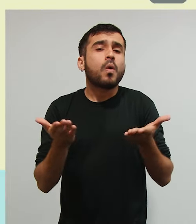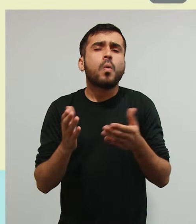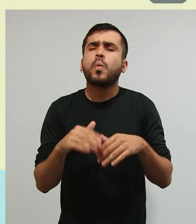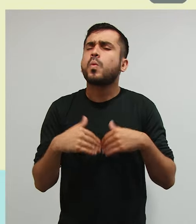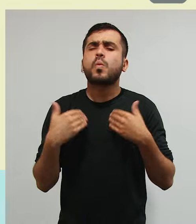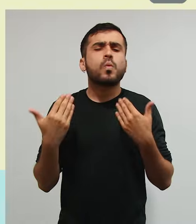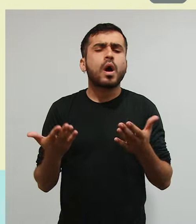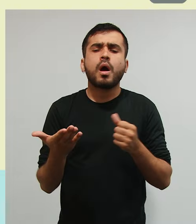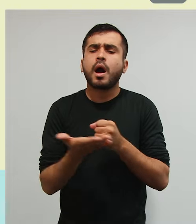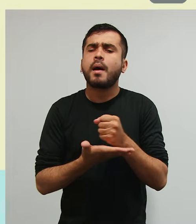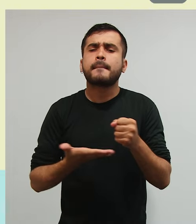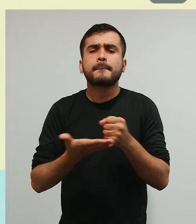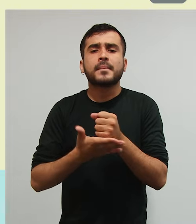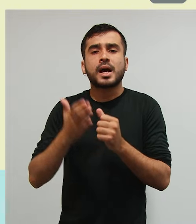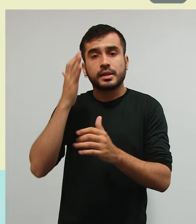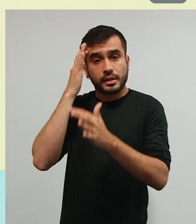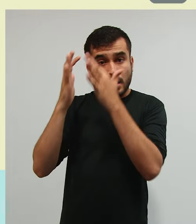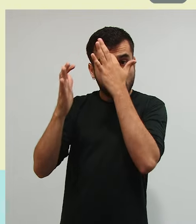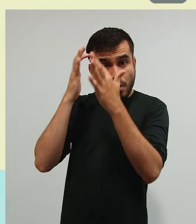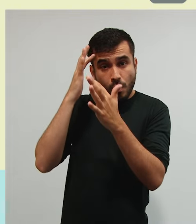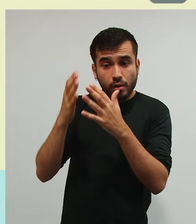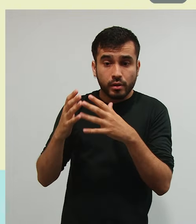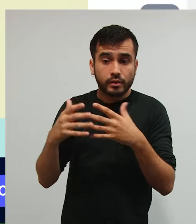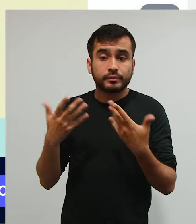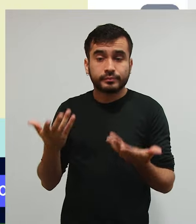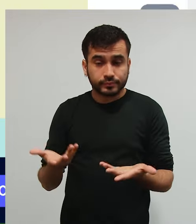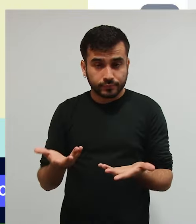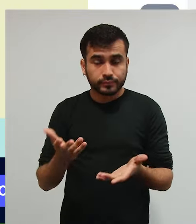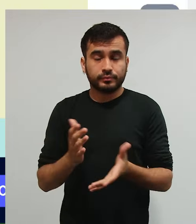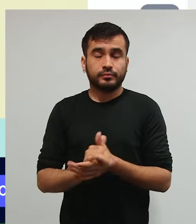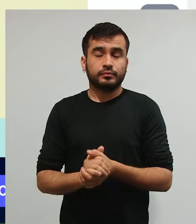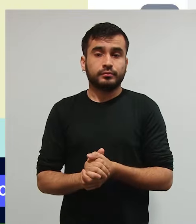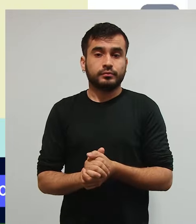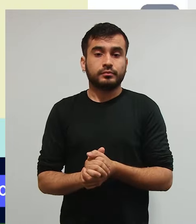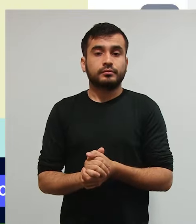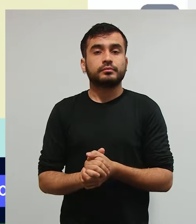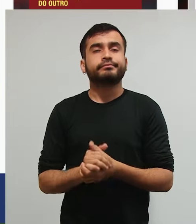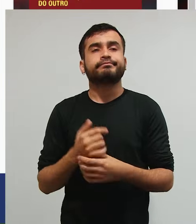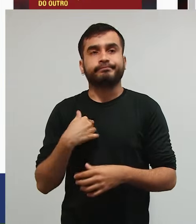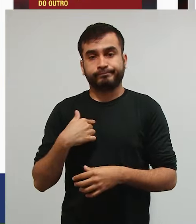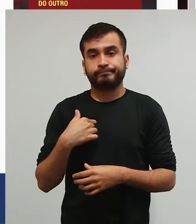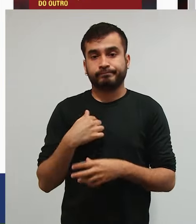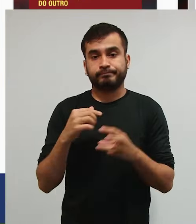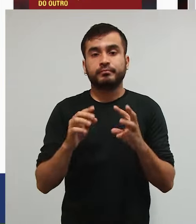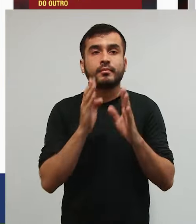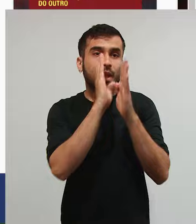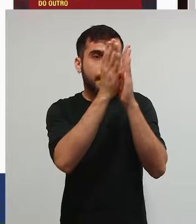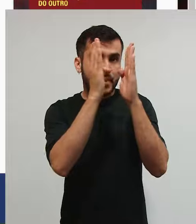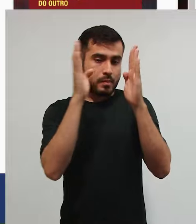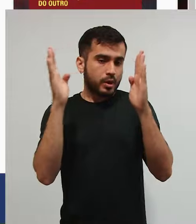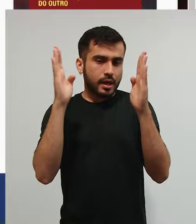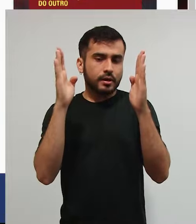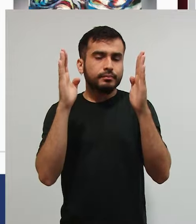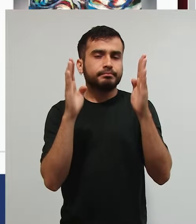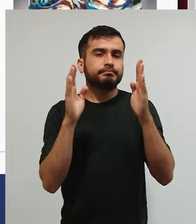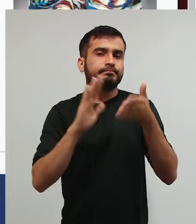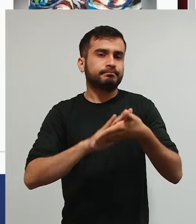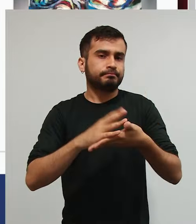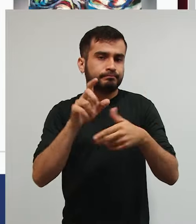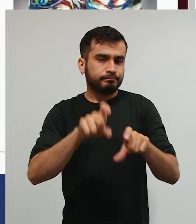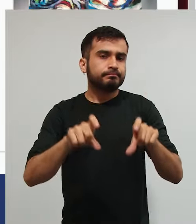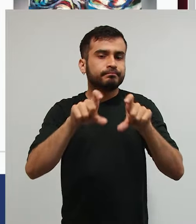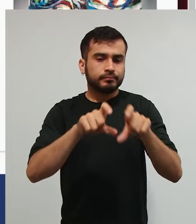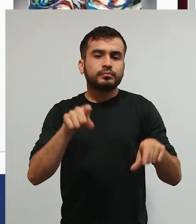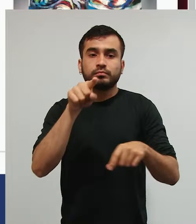menos a estrutura que a gente vai seguir aqui. Quais são as bases teóricas que nós vamos usar? Então, nós vamos usar, ó, de